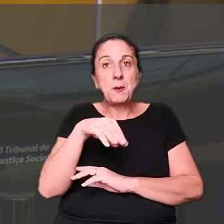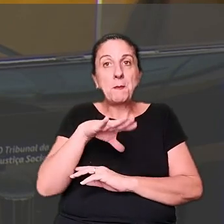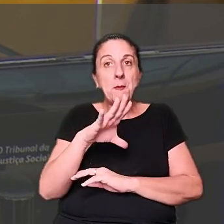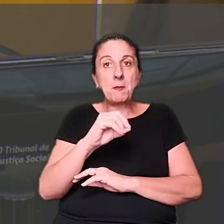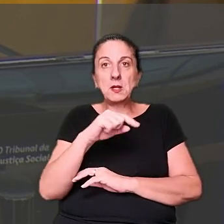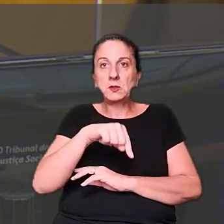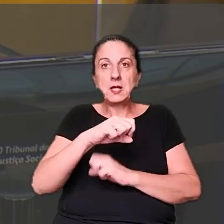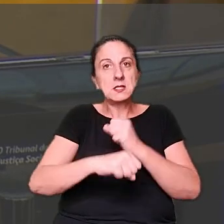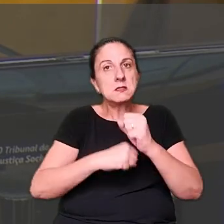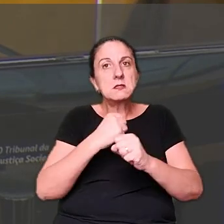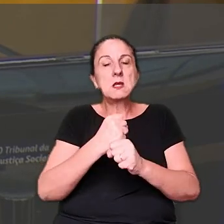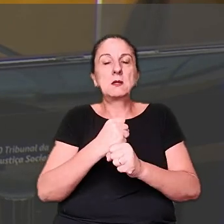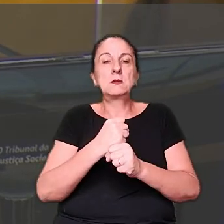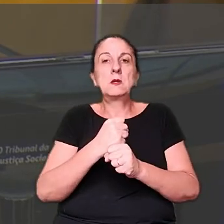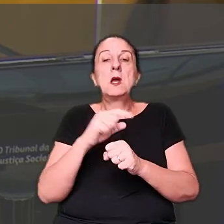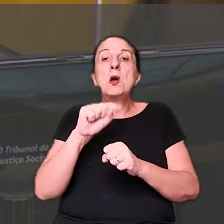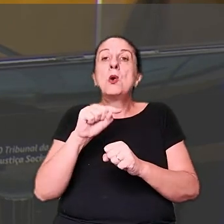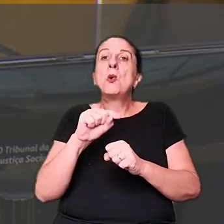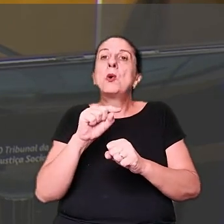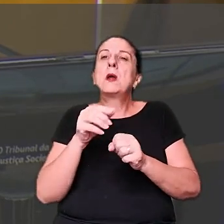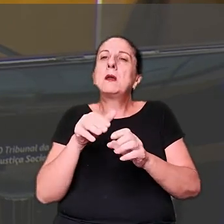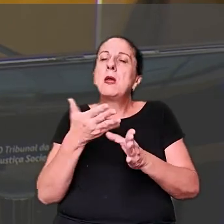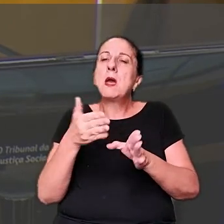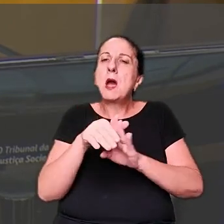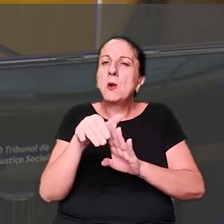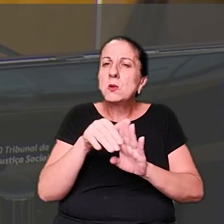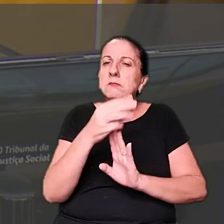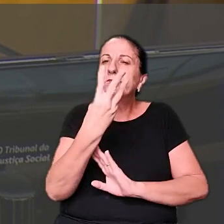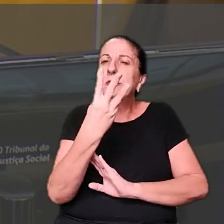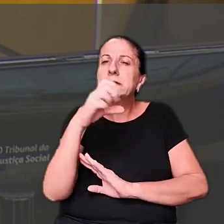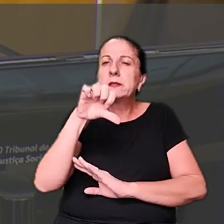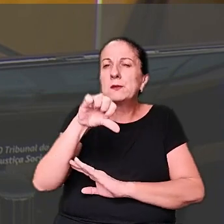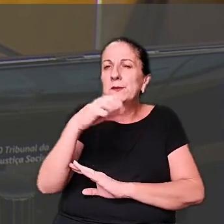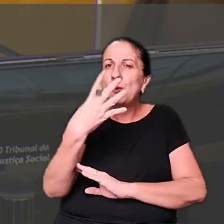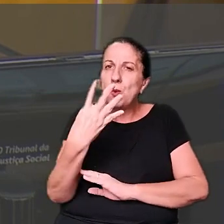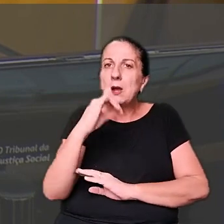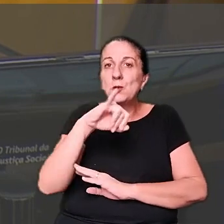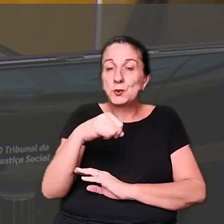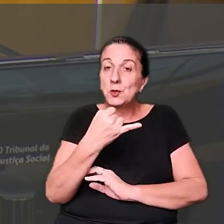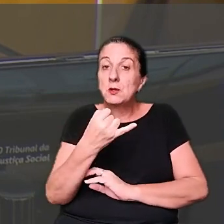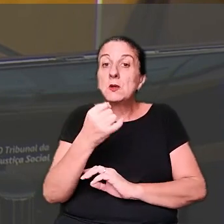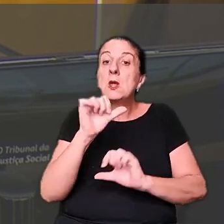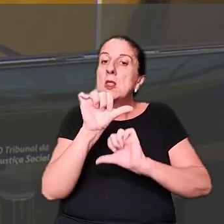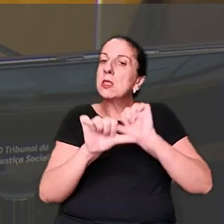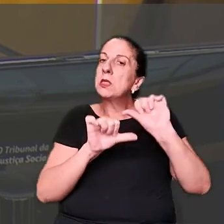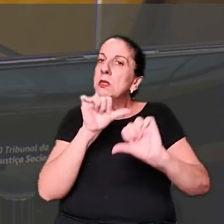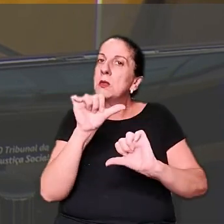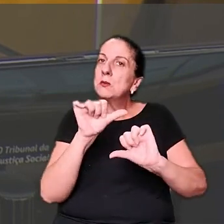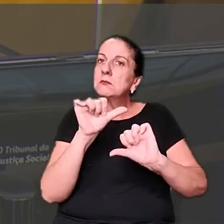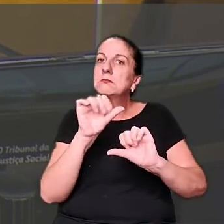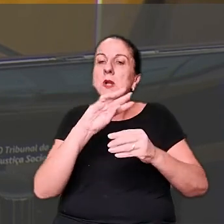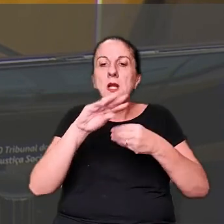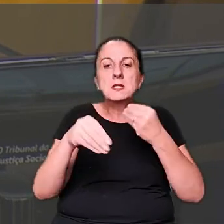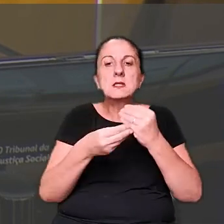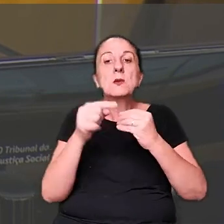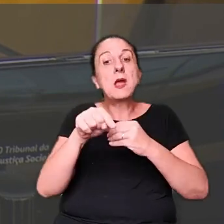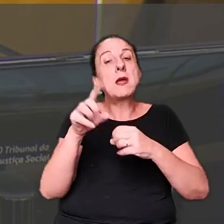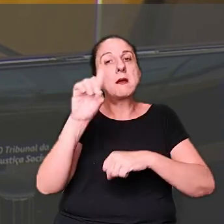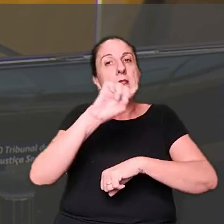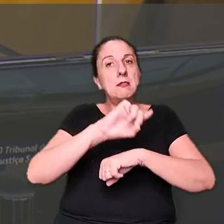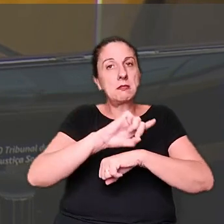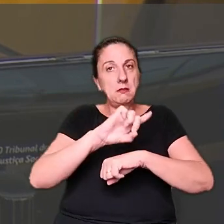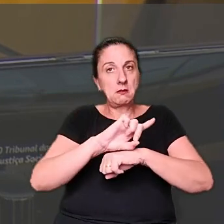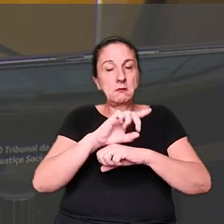de março deste ano e que a orientação jurisprudencial 394 fosse alterada para a inserção